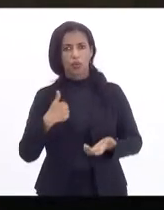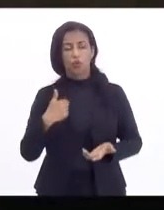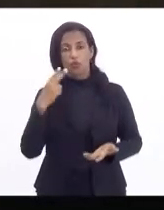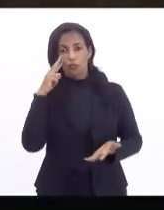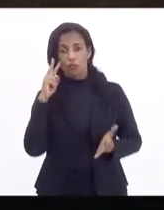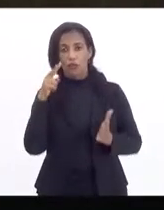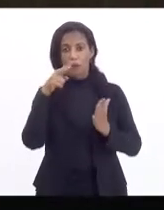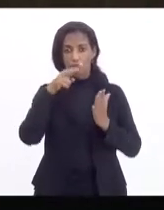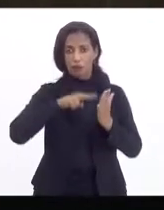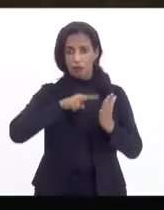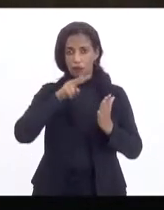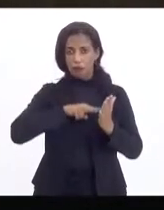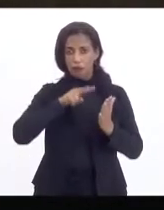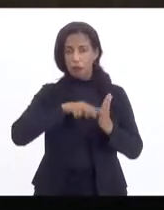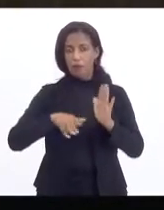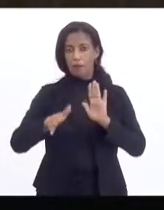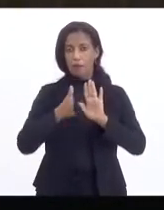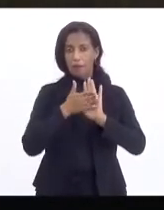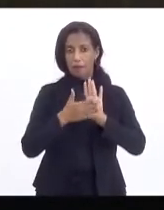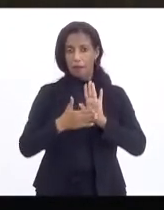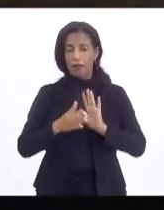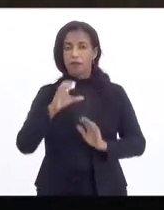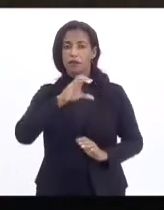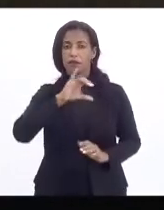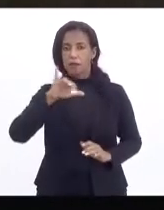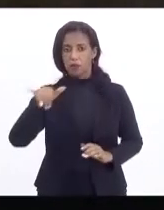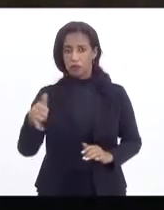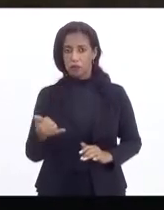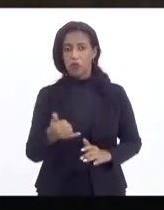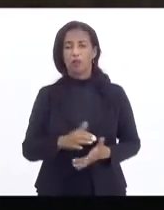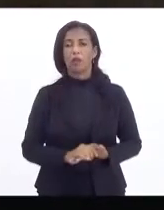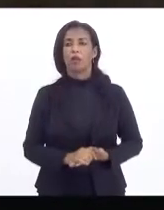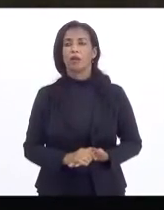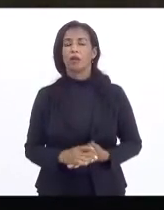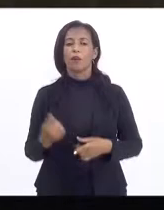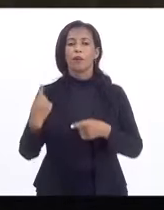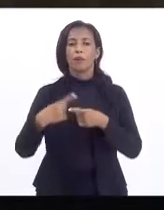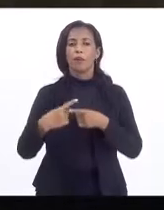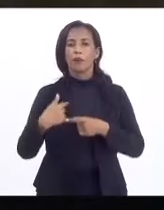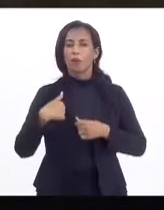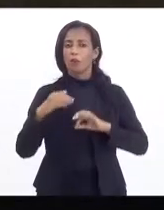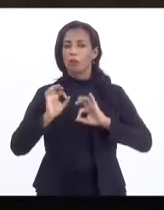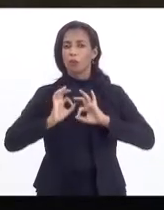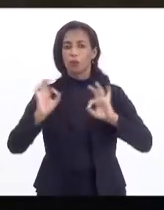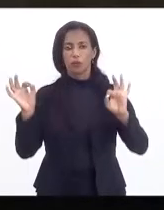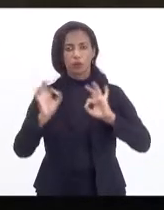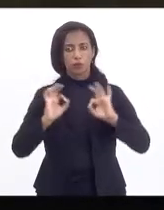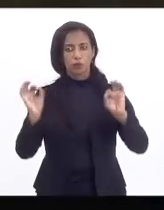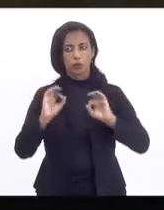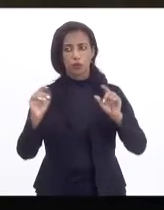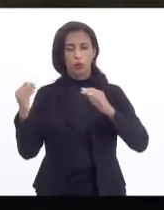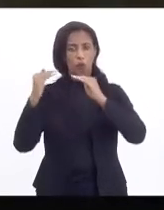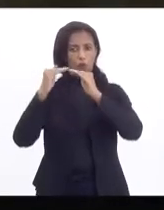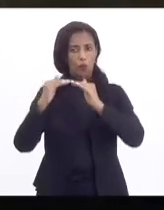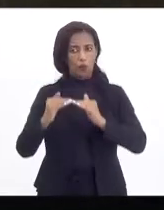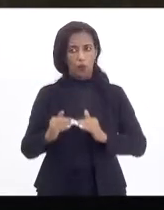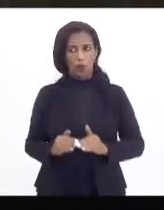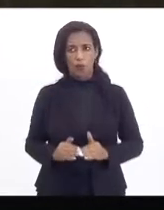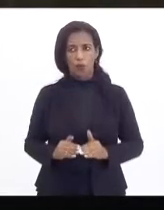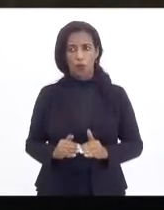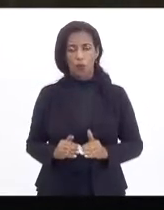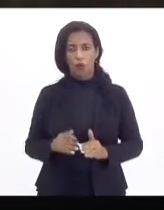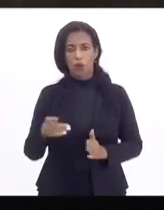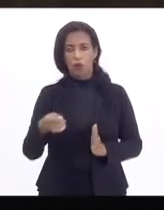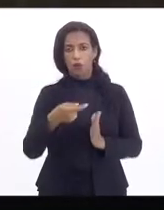rever o parecer da CCJ, porque eu não vou concordar que